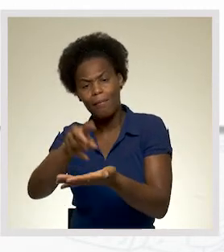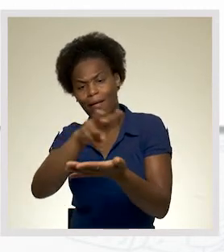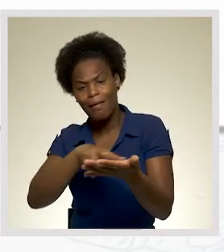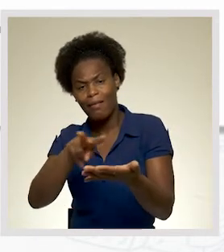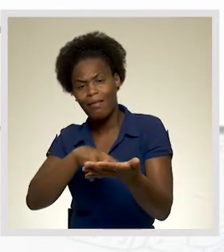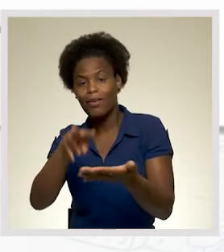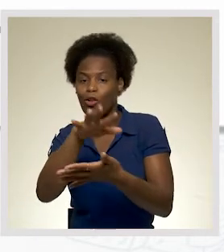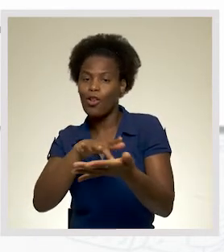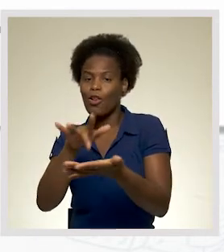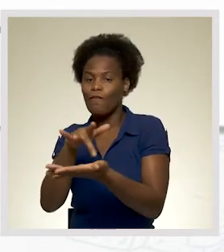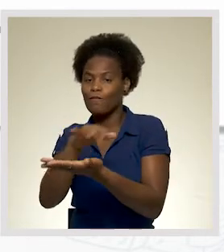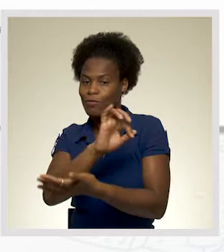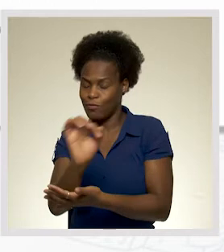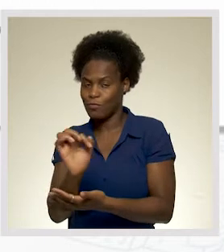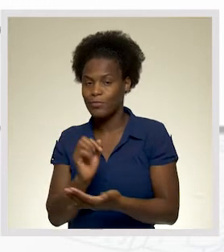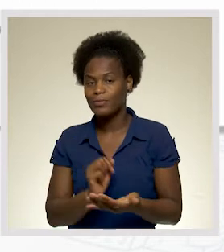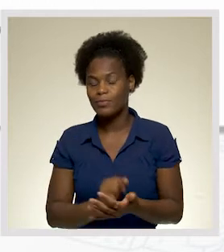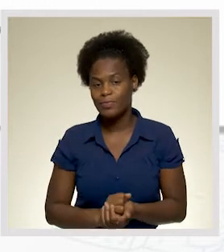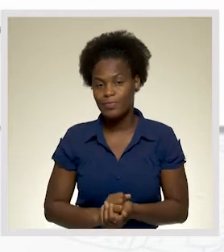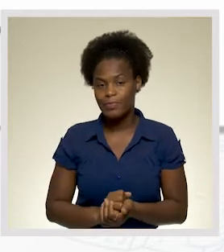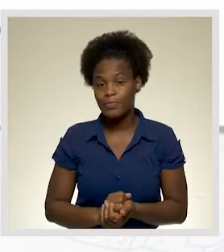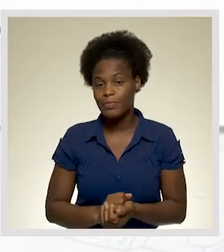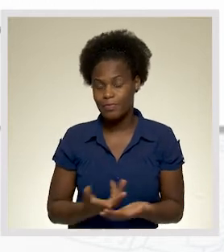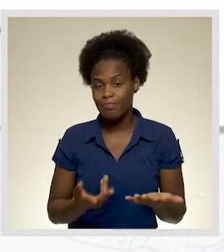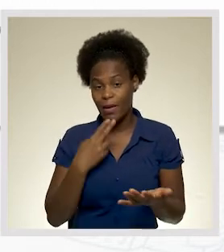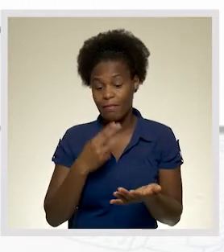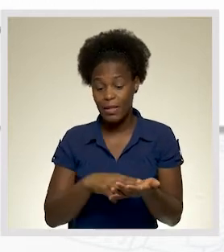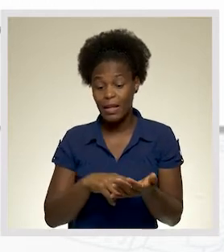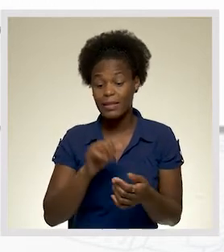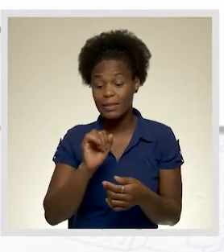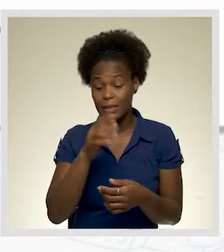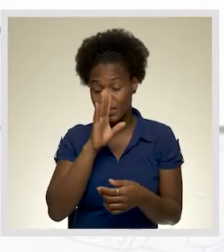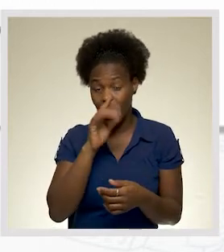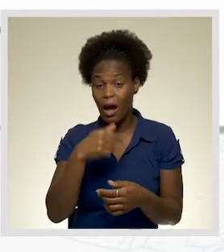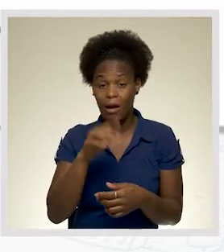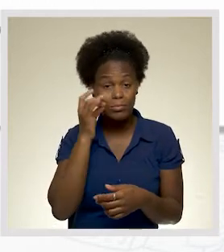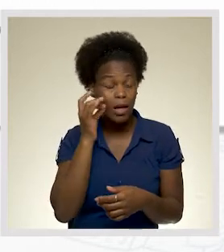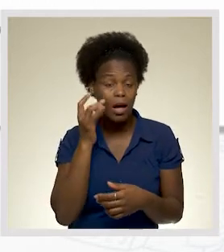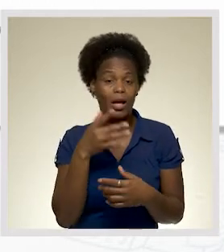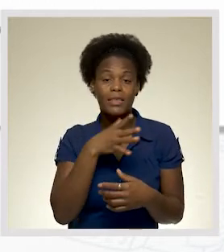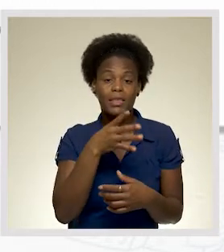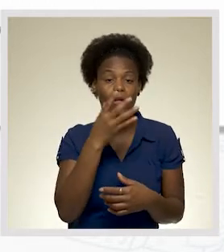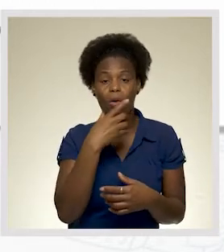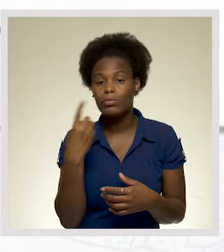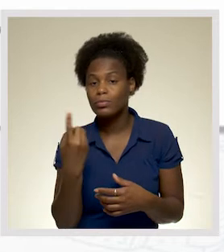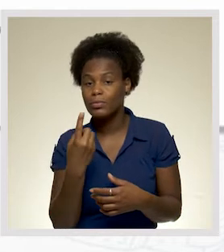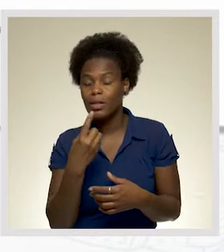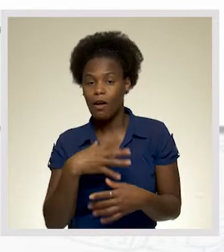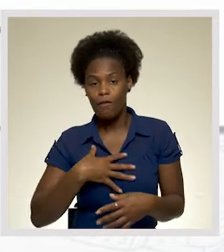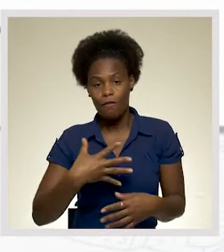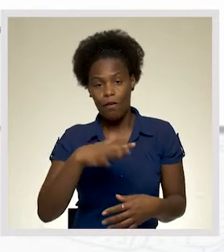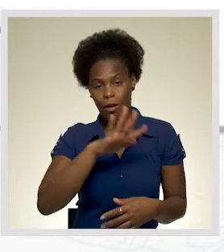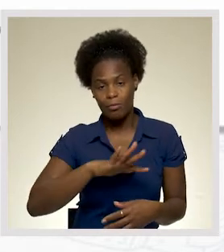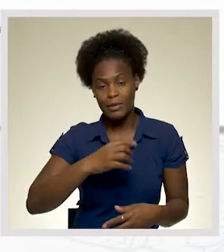escritos. De facto, se há um traço que individualiza o espírito de Eça e torna